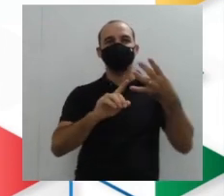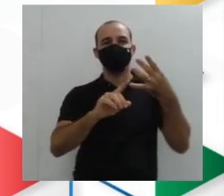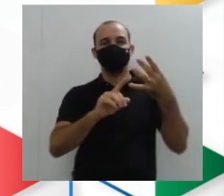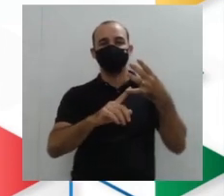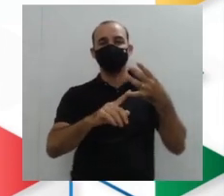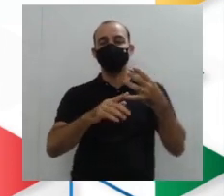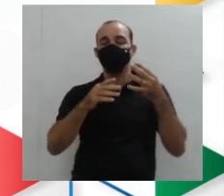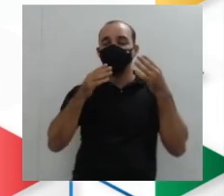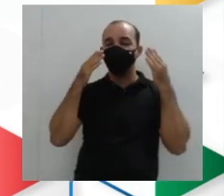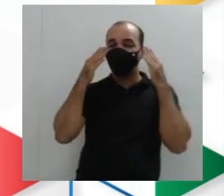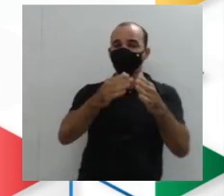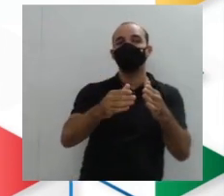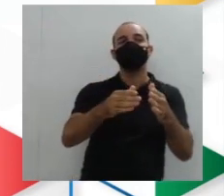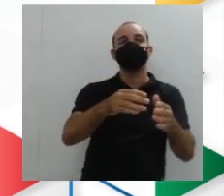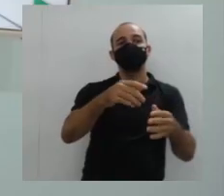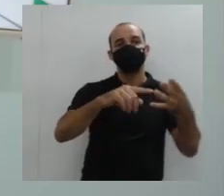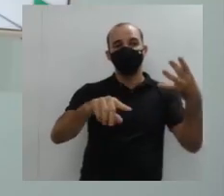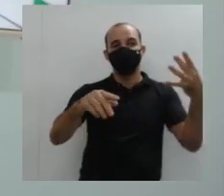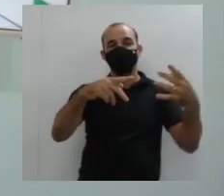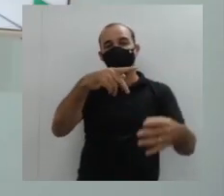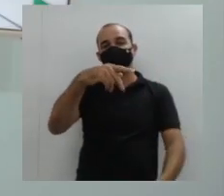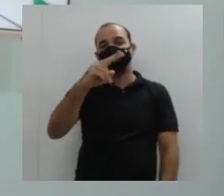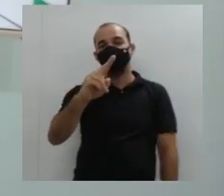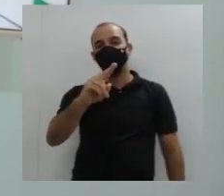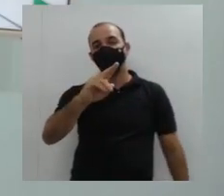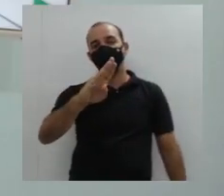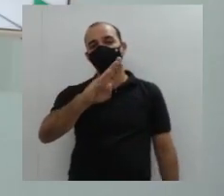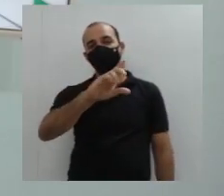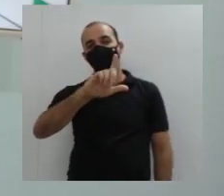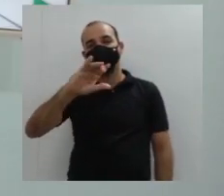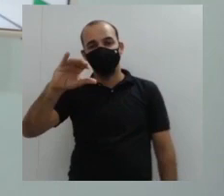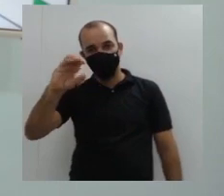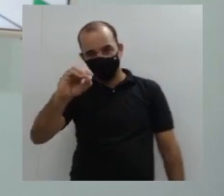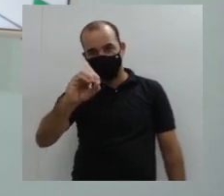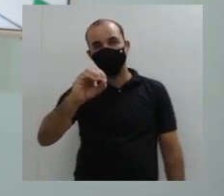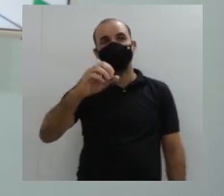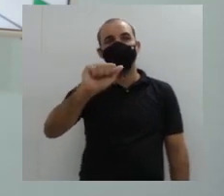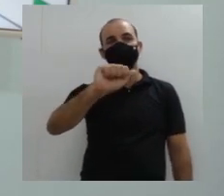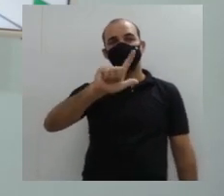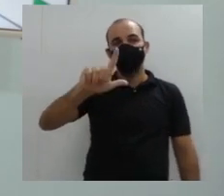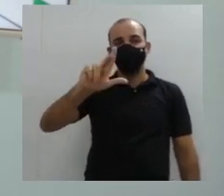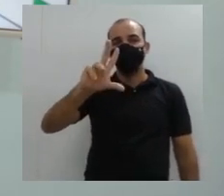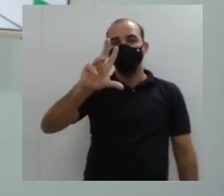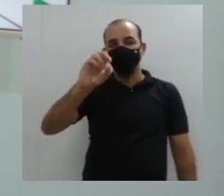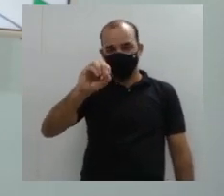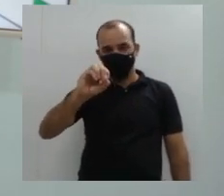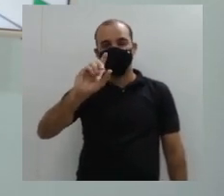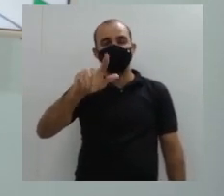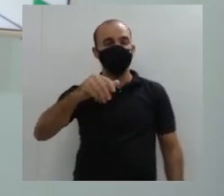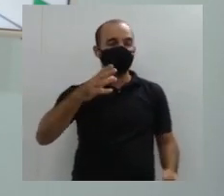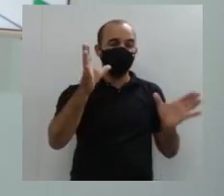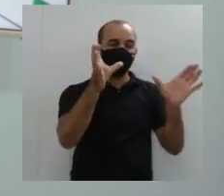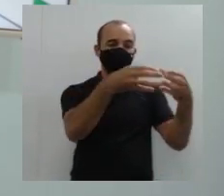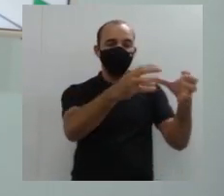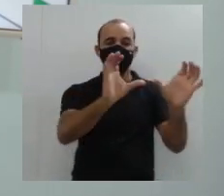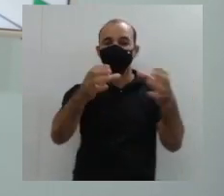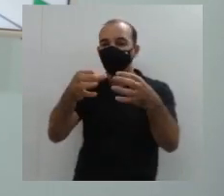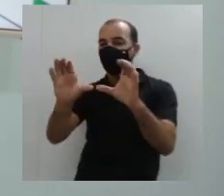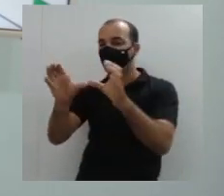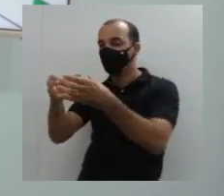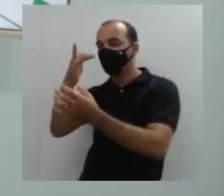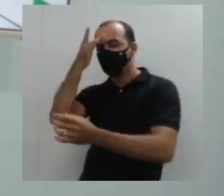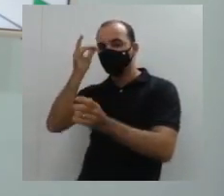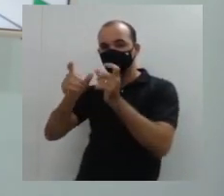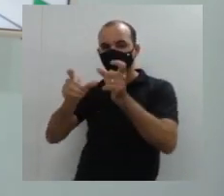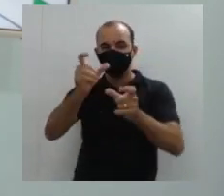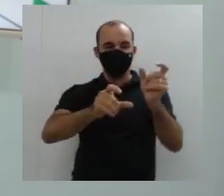preferencial. Por exemplo, olhando para mim, por exemplo, essa questão do público-alvo. Outro exemplo, se você se propõe